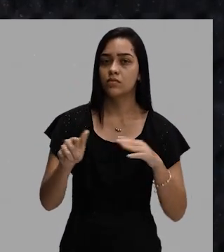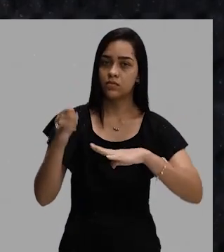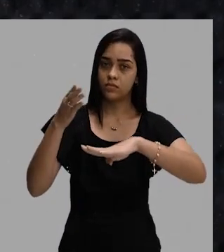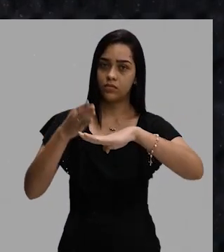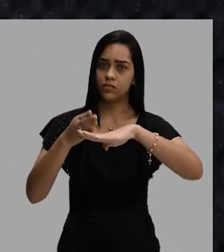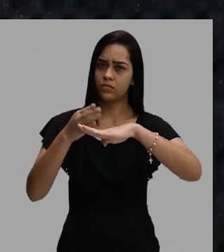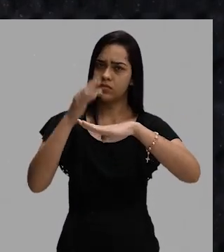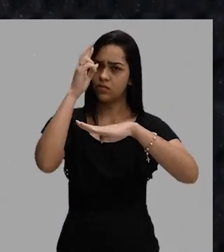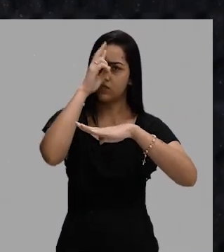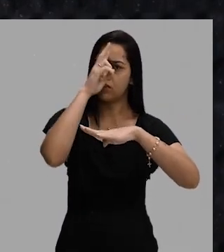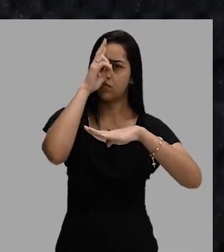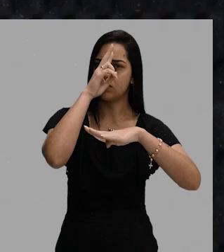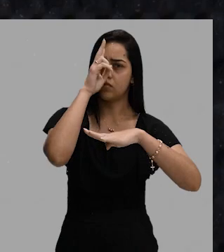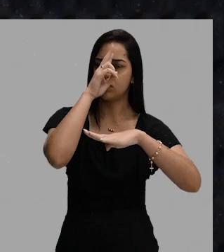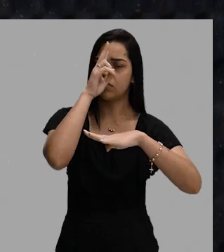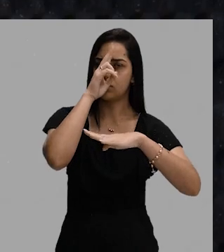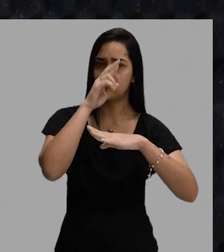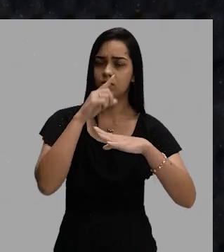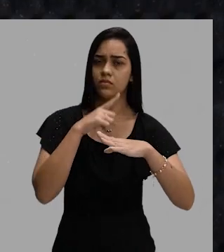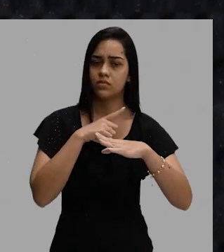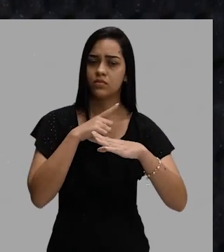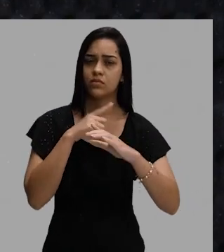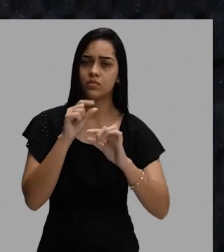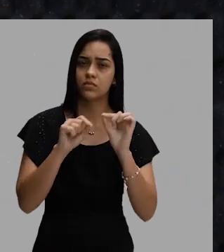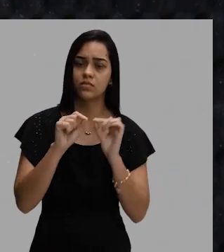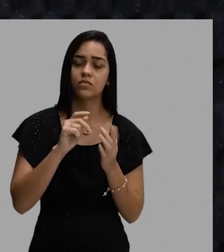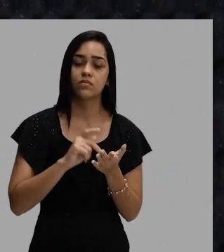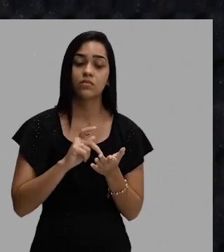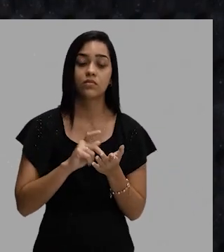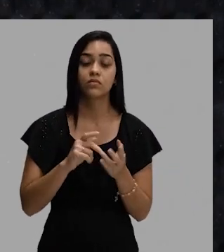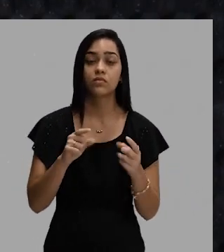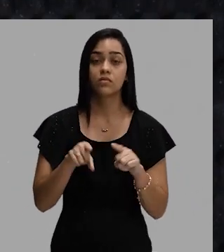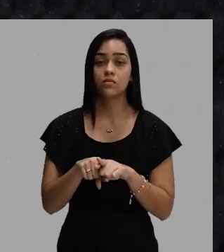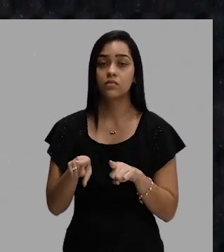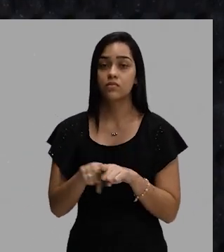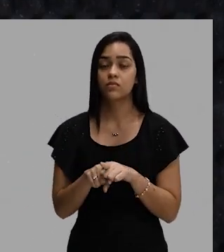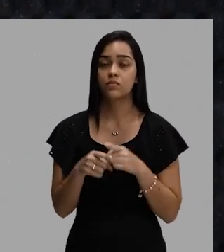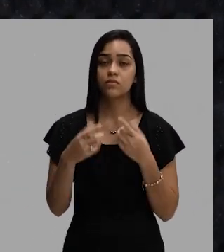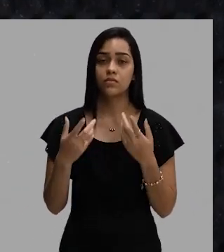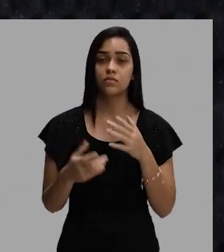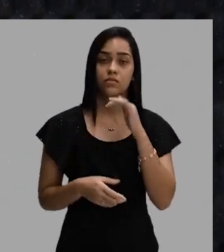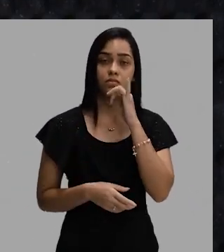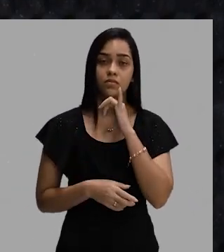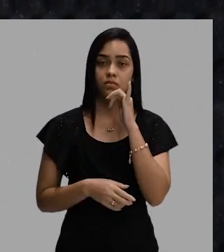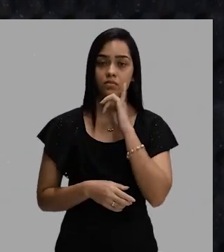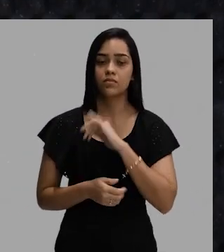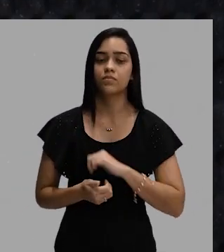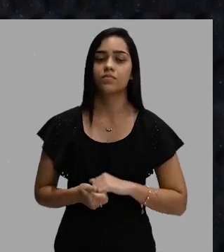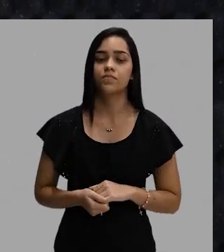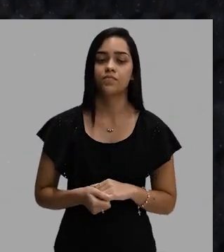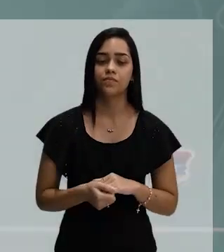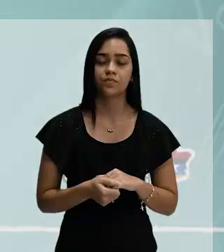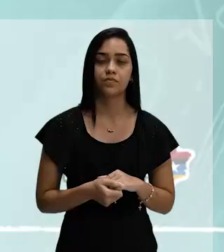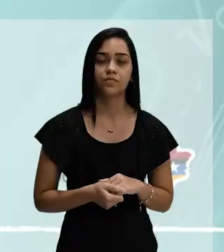moderna, lembra? Ele entra como fato e é um exemplo de